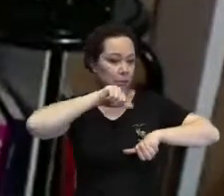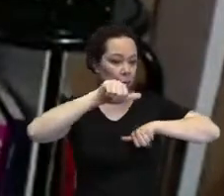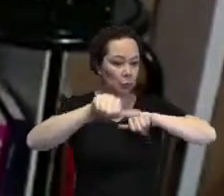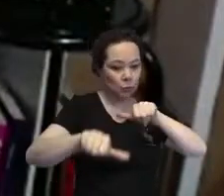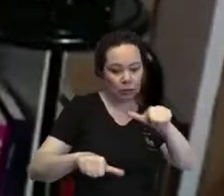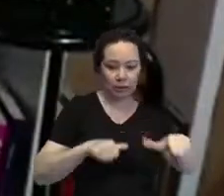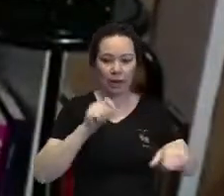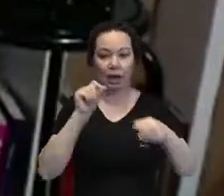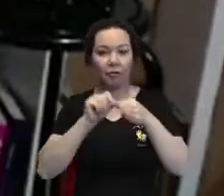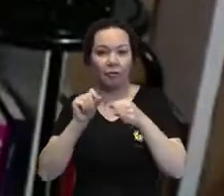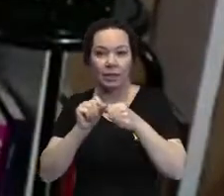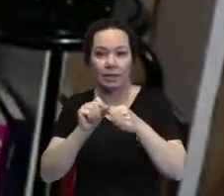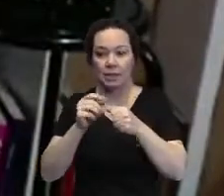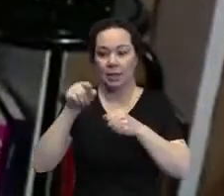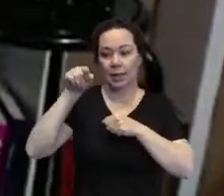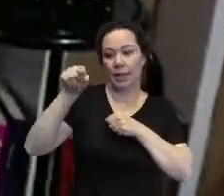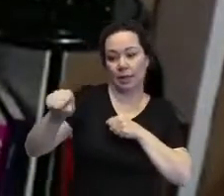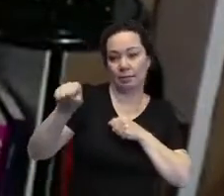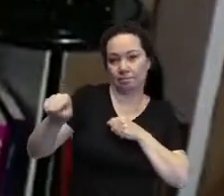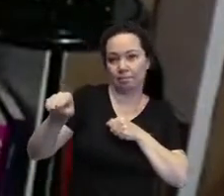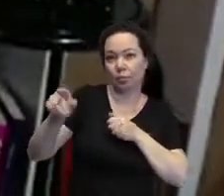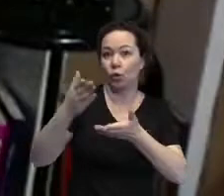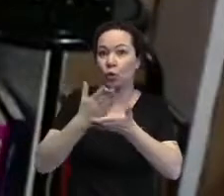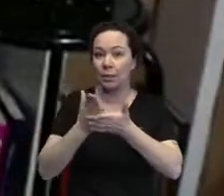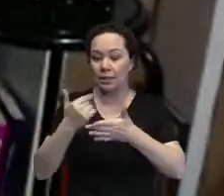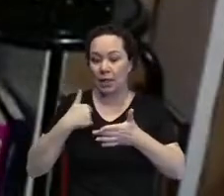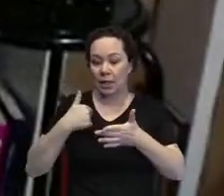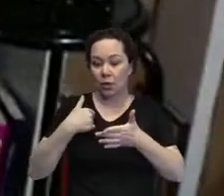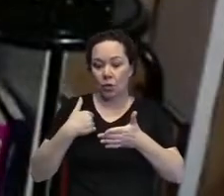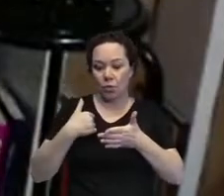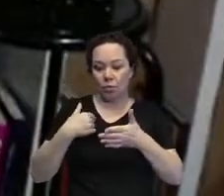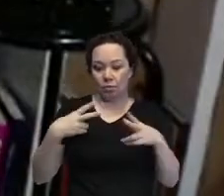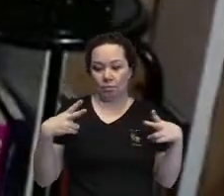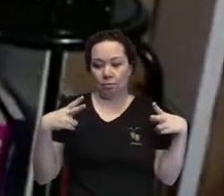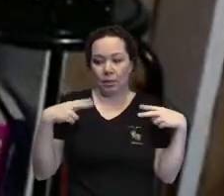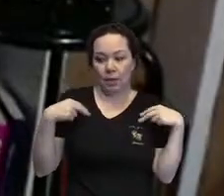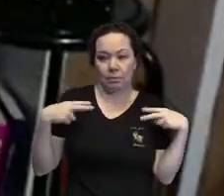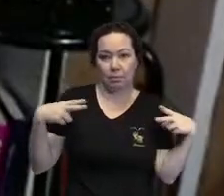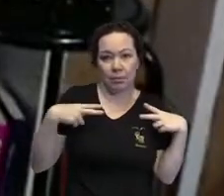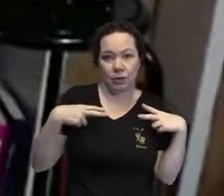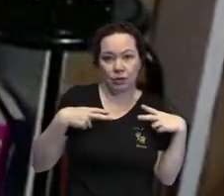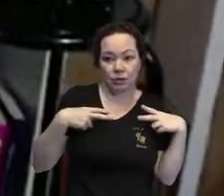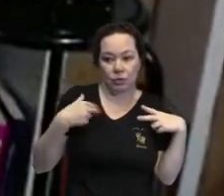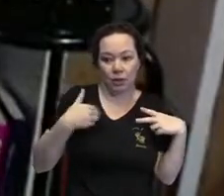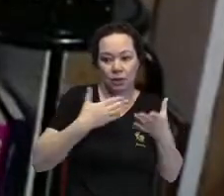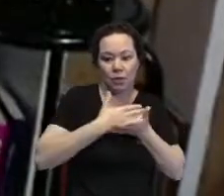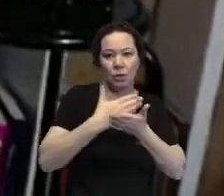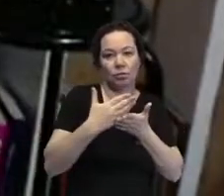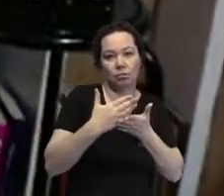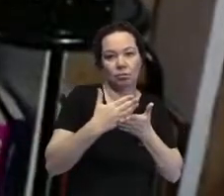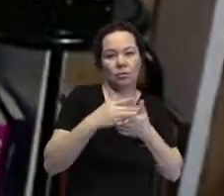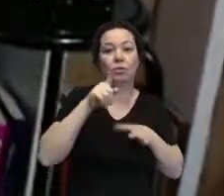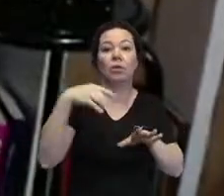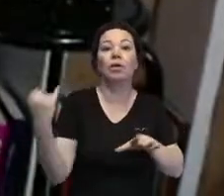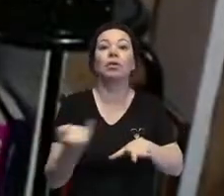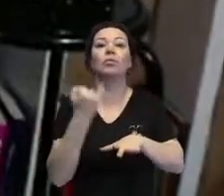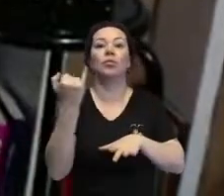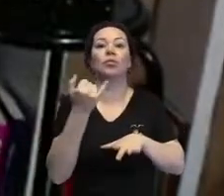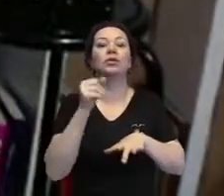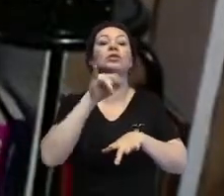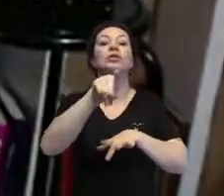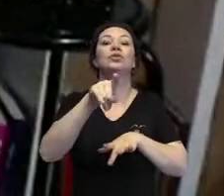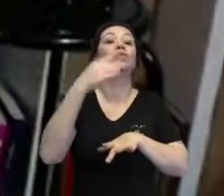solidariedade pessoal, faz a diferença. Faz toda a diferença quando você entende,